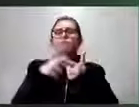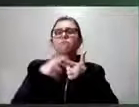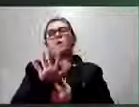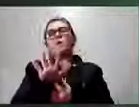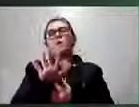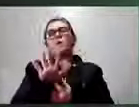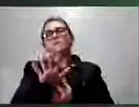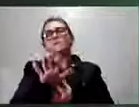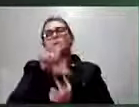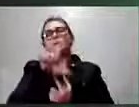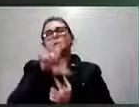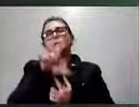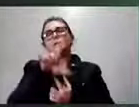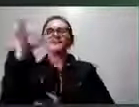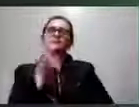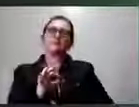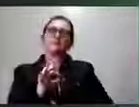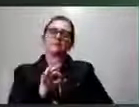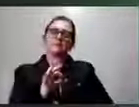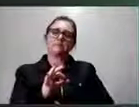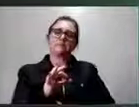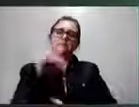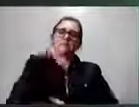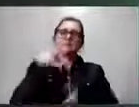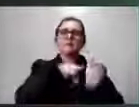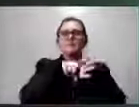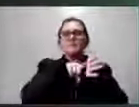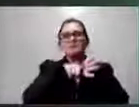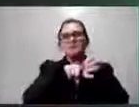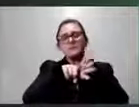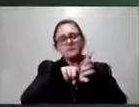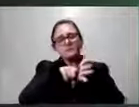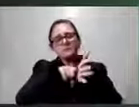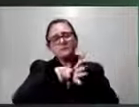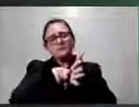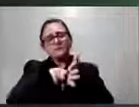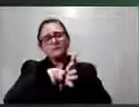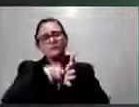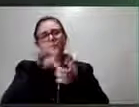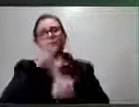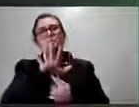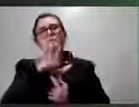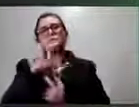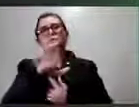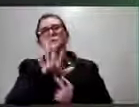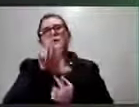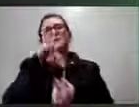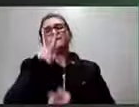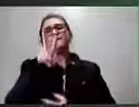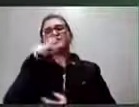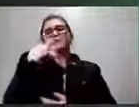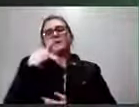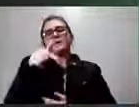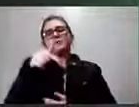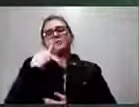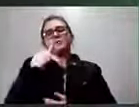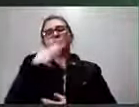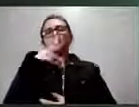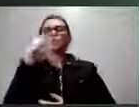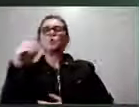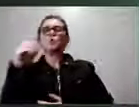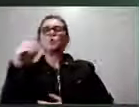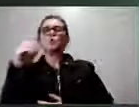de 10%. Nessa pesquisa que estou mostrando, foi cerca de 27 de 200